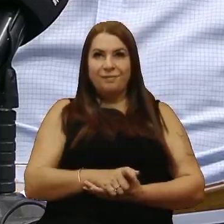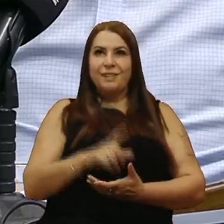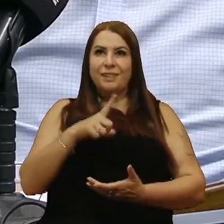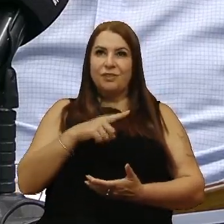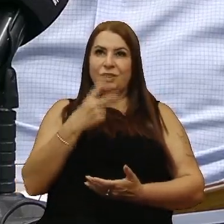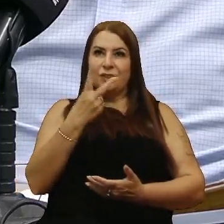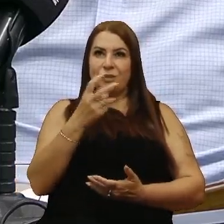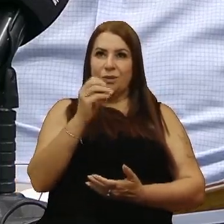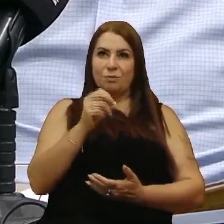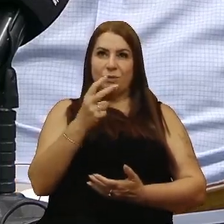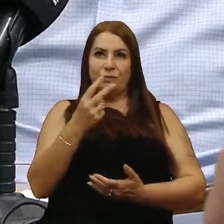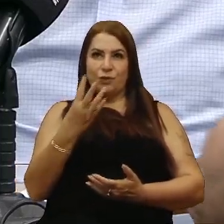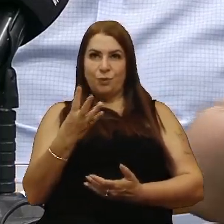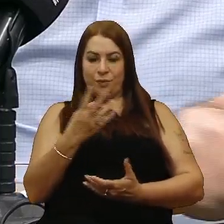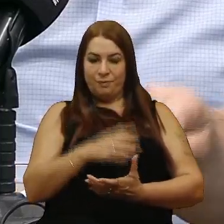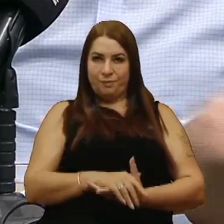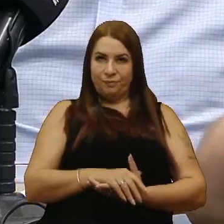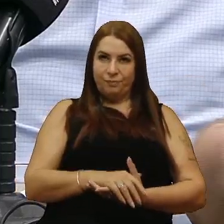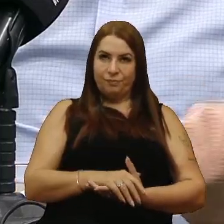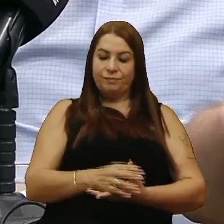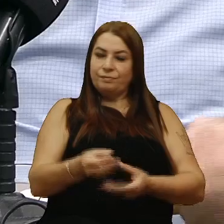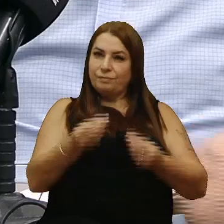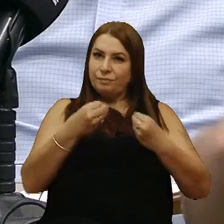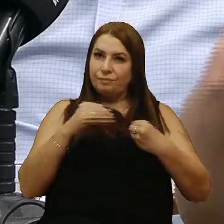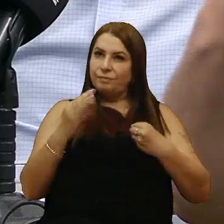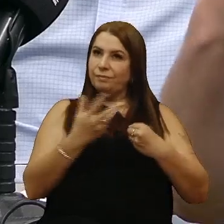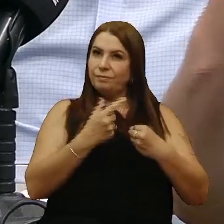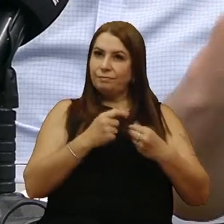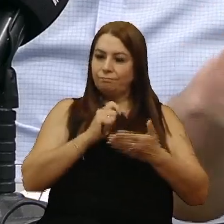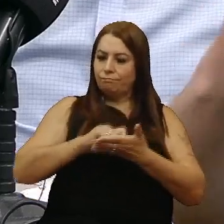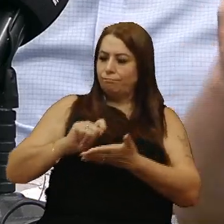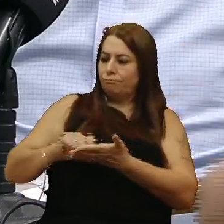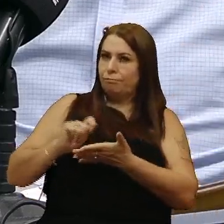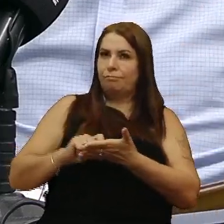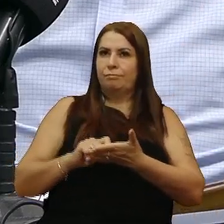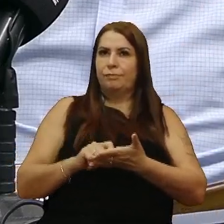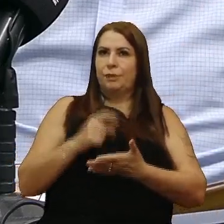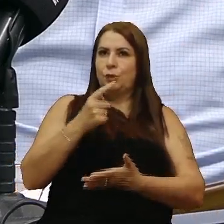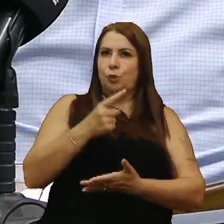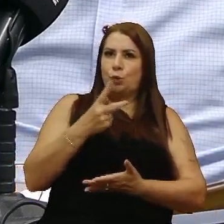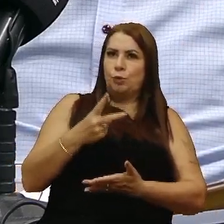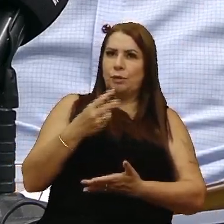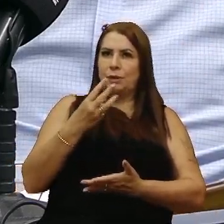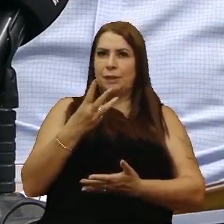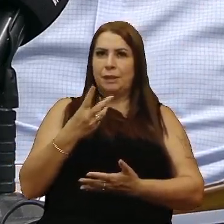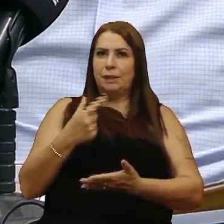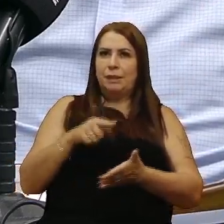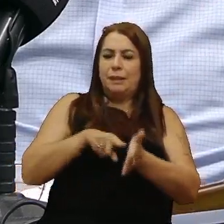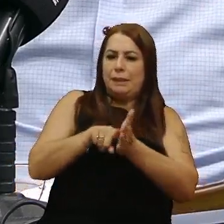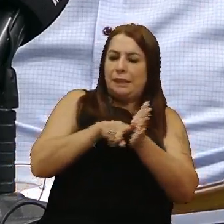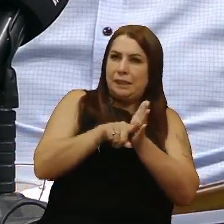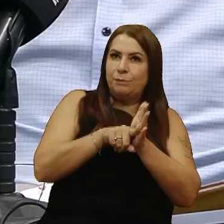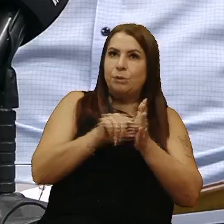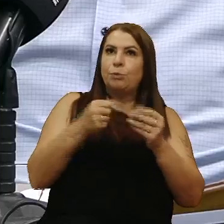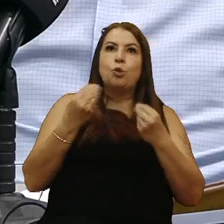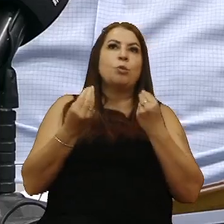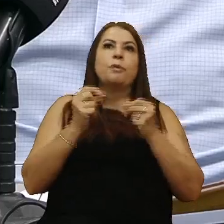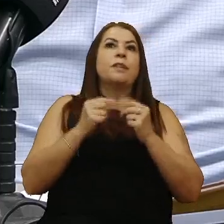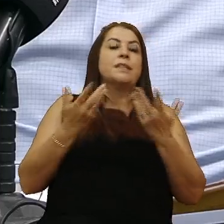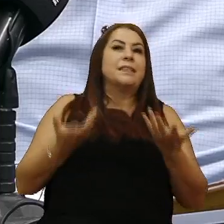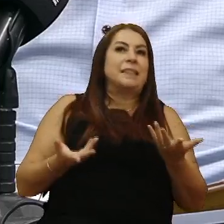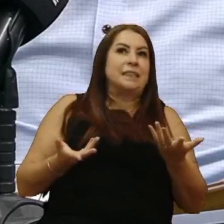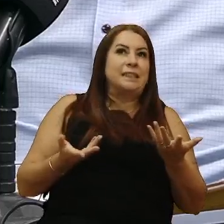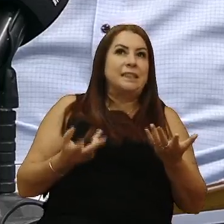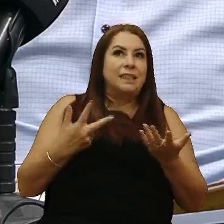lá em 2024, ele me deu todas as descrições, uns 12, 13 exames. Depois, como é que vai ser, Dr.